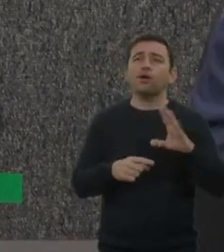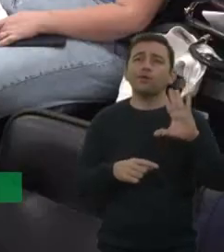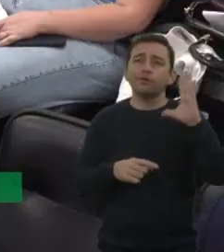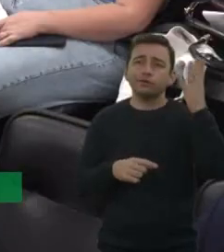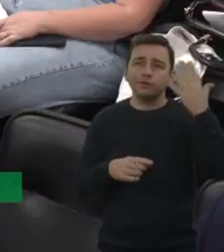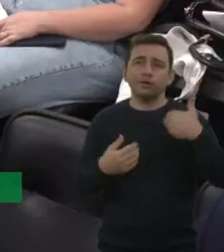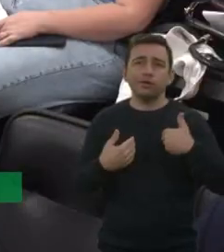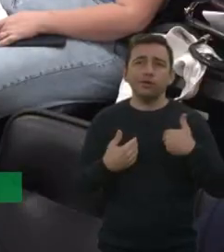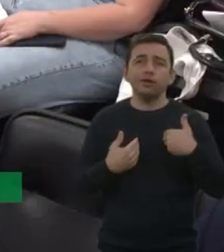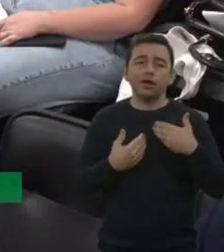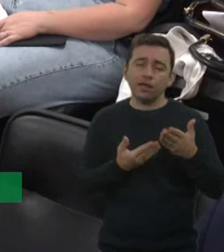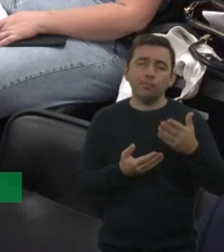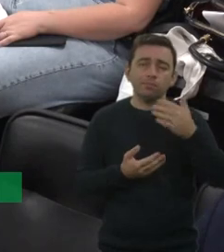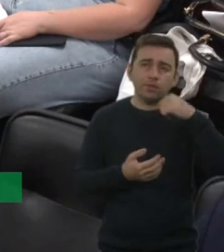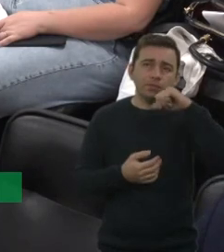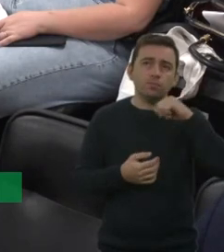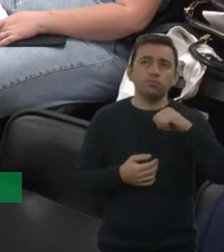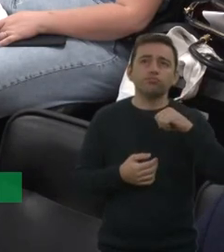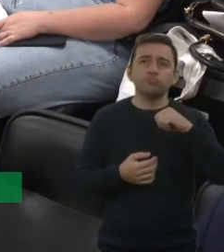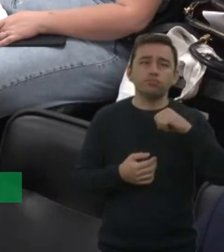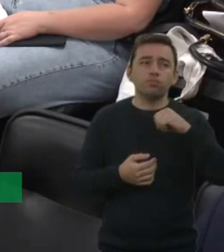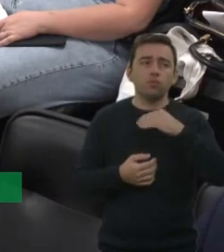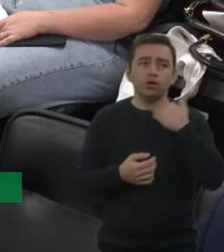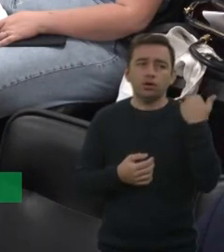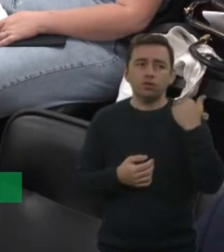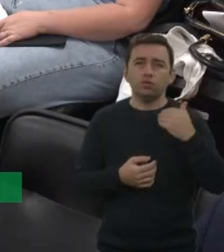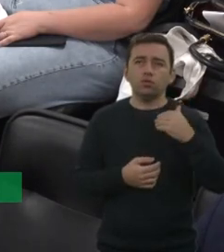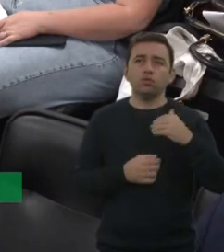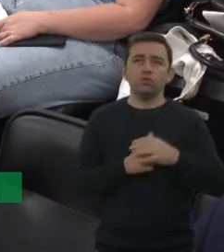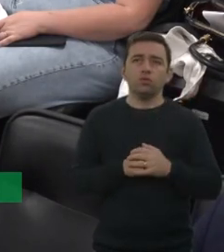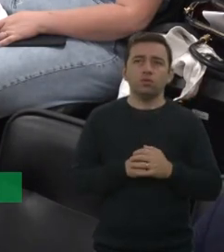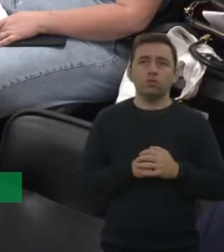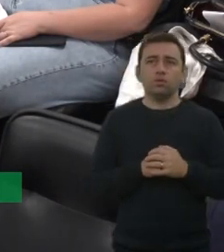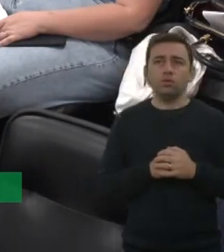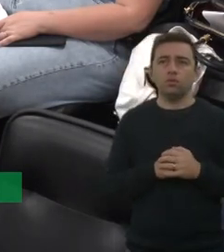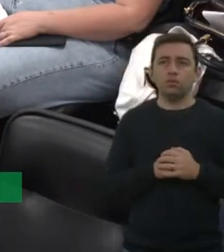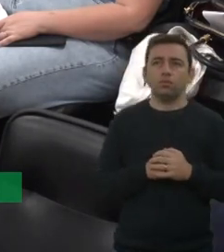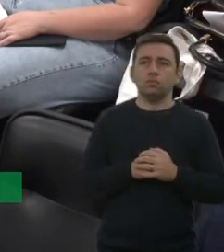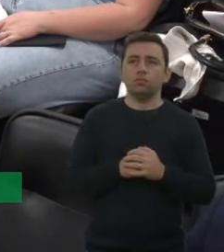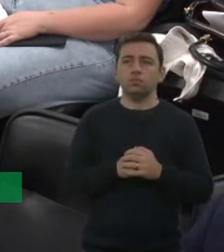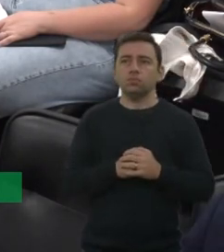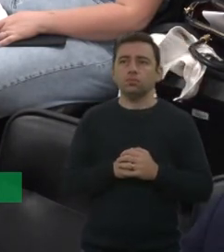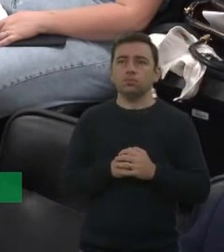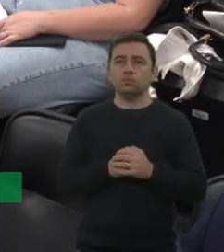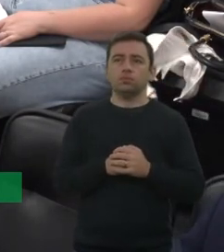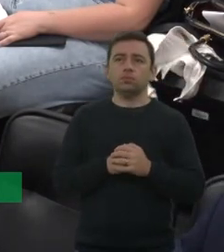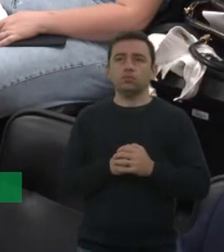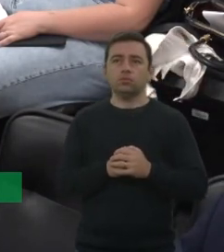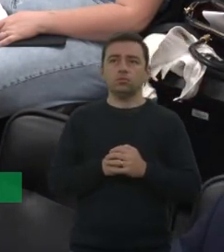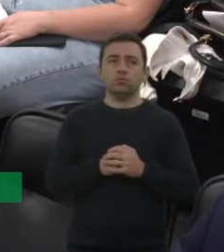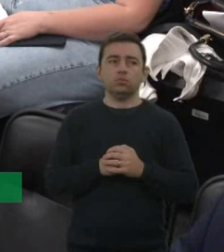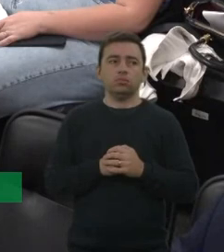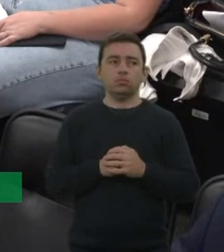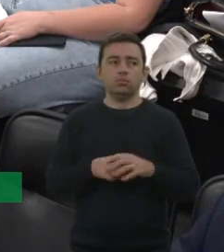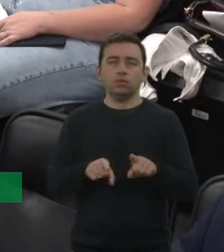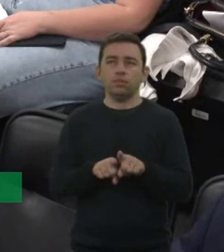anos, meu irmão mais novo é um homem, talvez, com a idade da grande maioria de vocês que estão